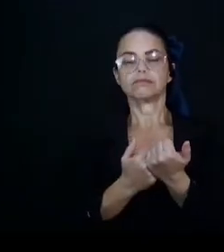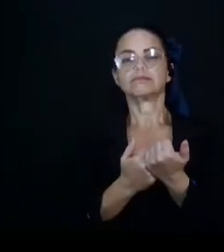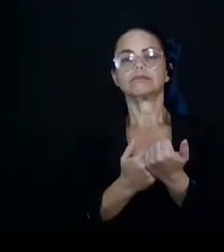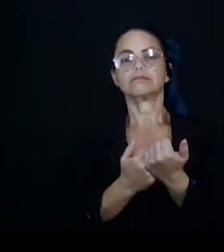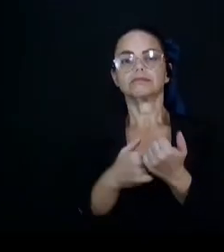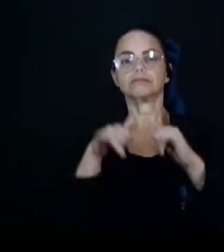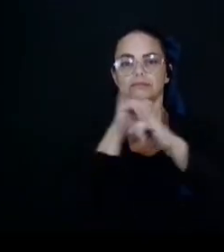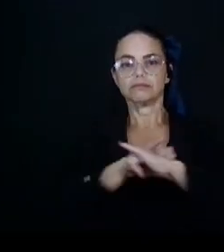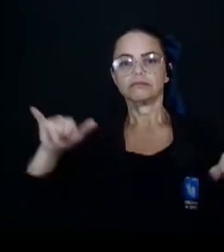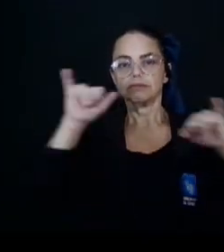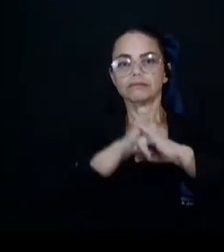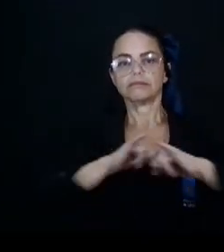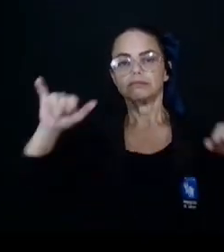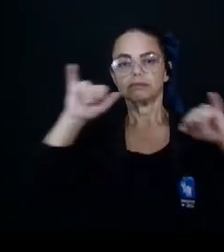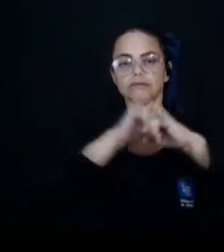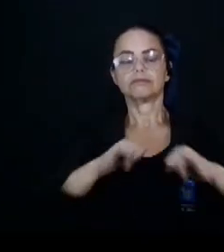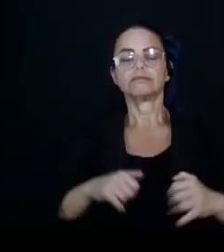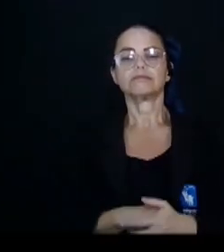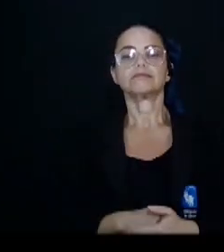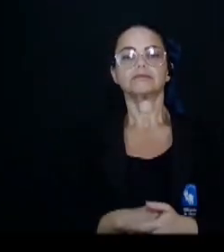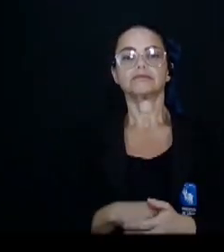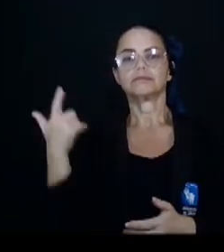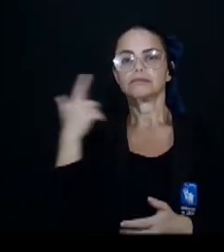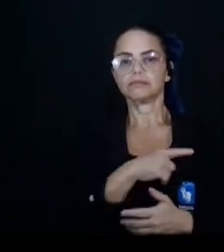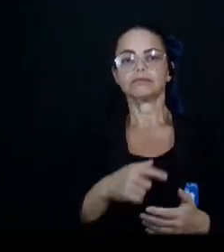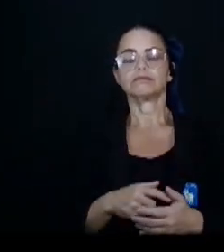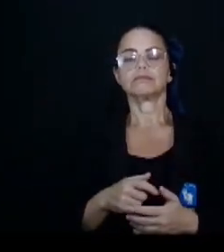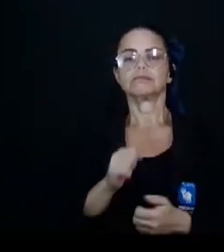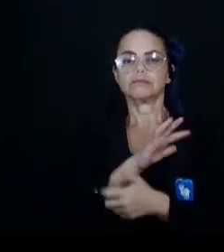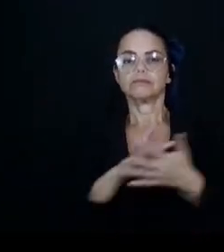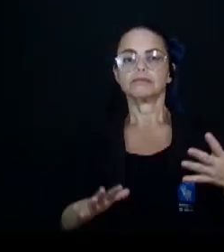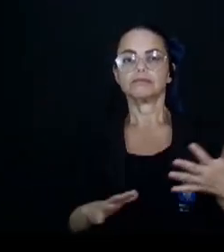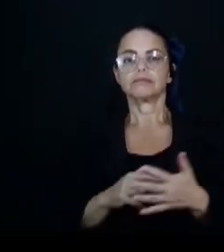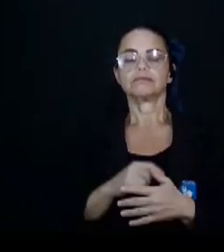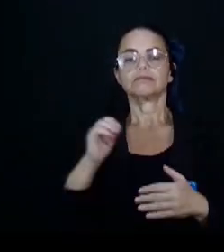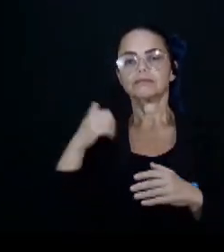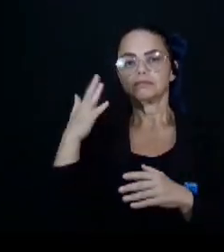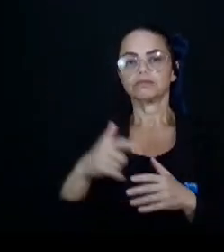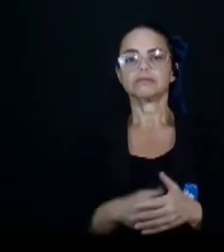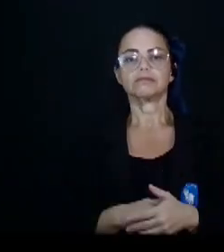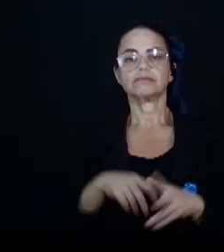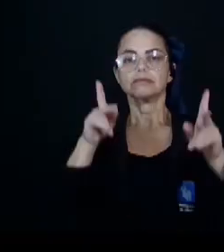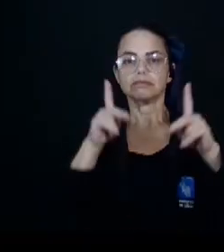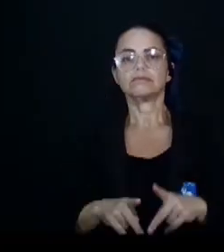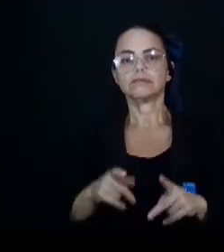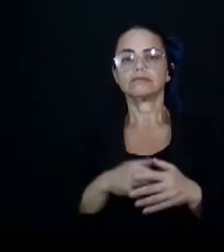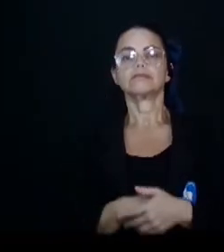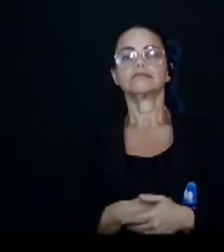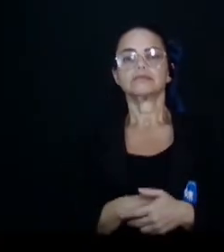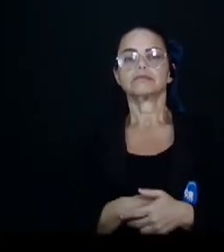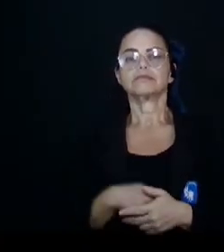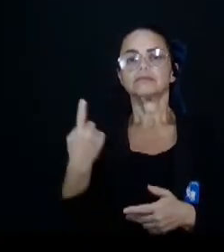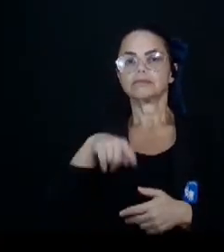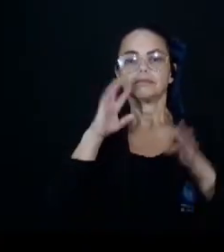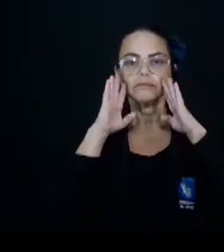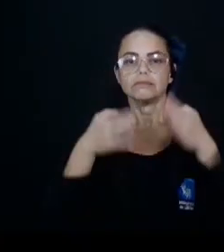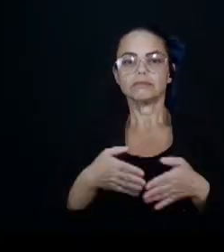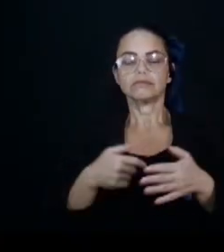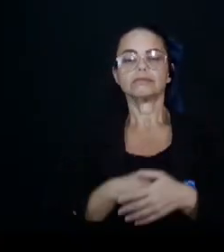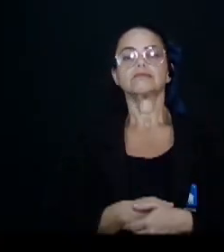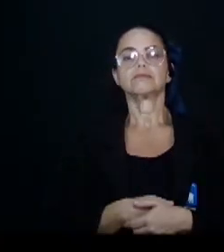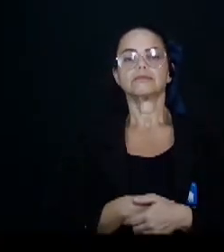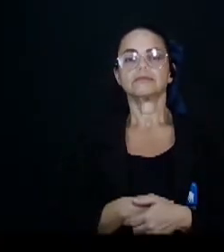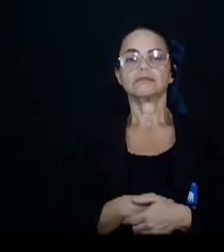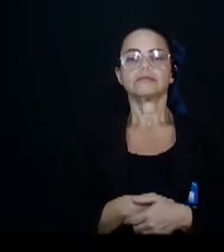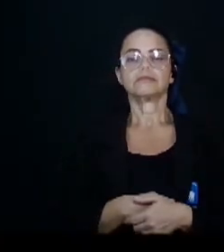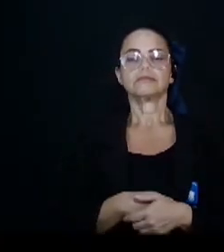né? A gente consegue fazer atividades externas para a população. Então, o nosso foco mesmo é a população,